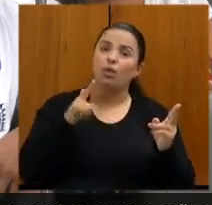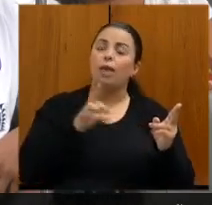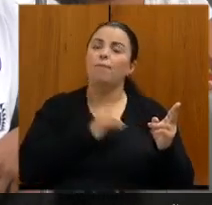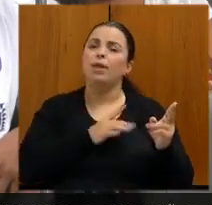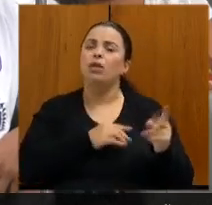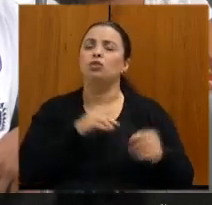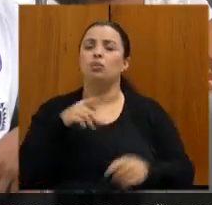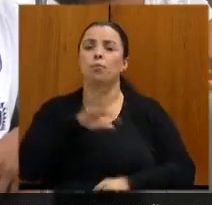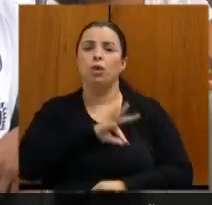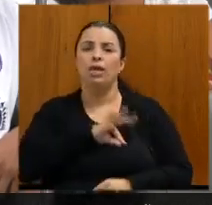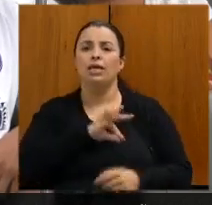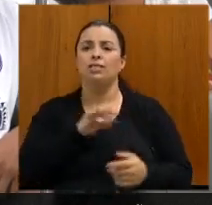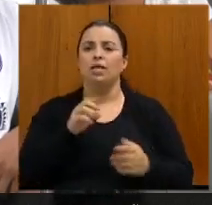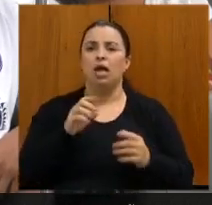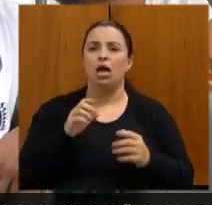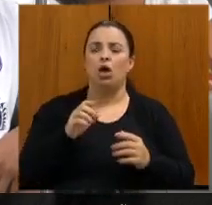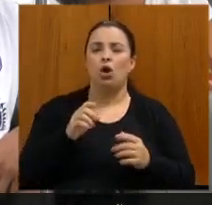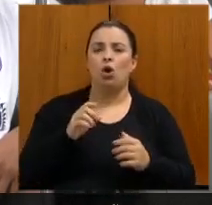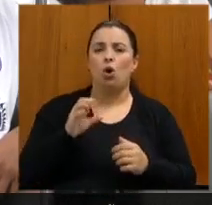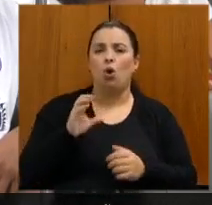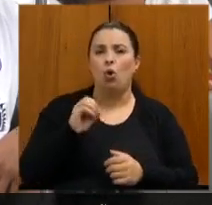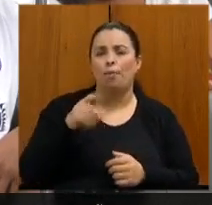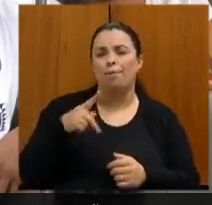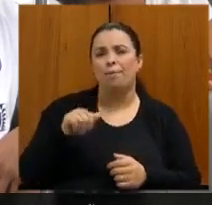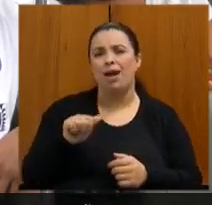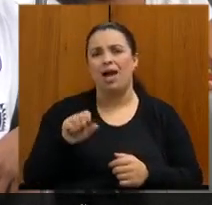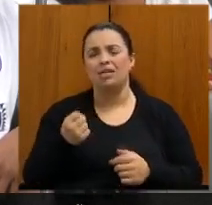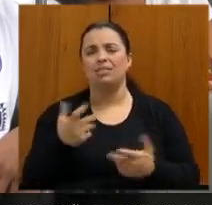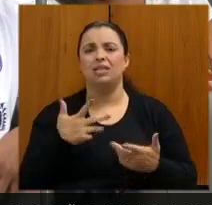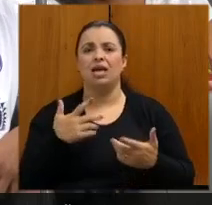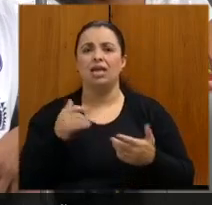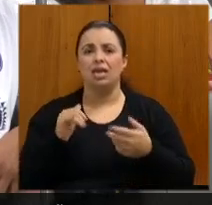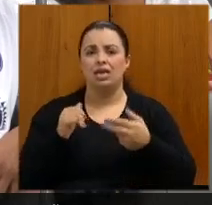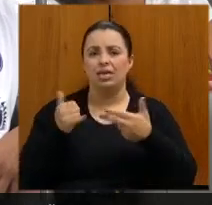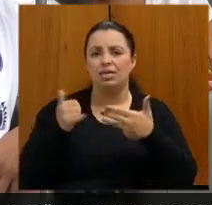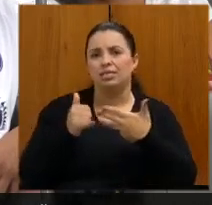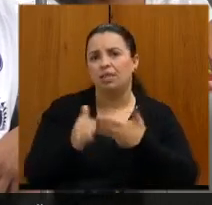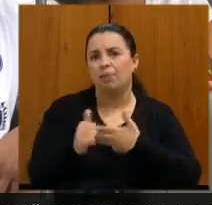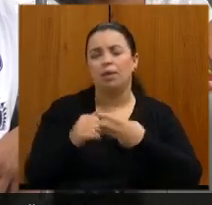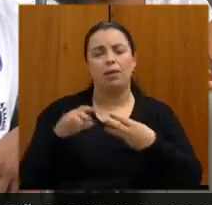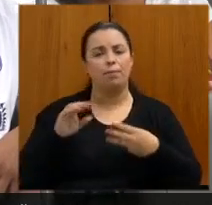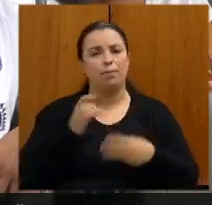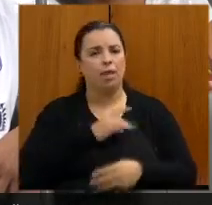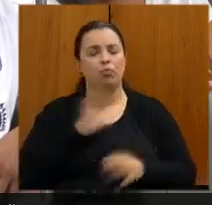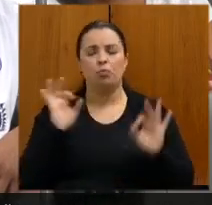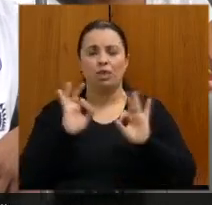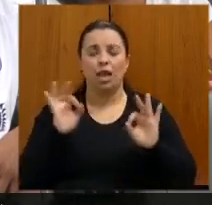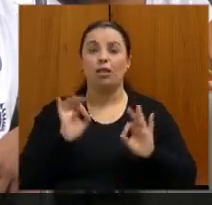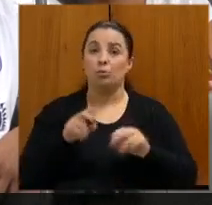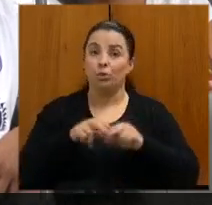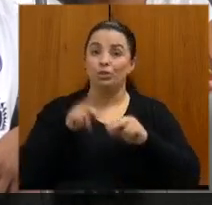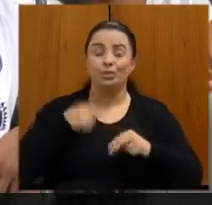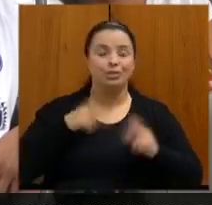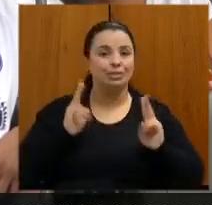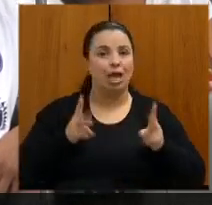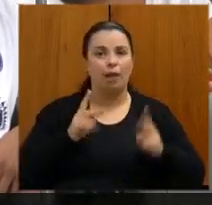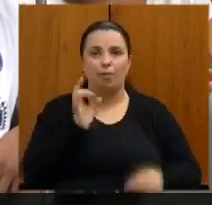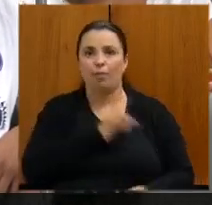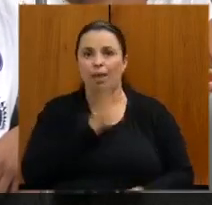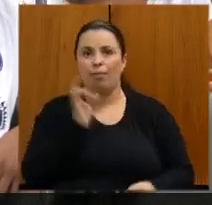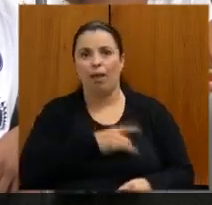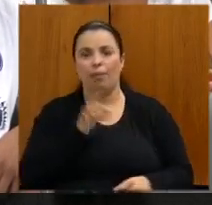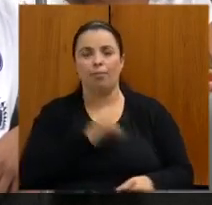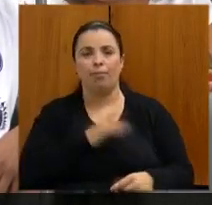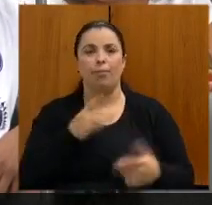sem medo de Copasa e sem medo de ser ligue que é o que a gente está enfrentando principalmente